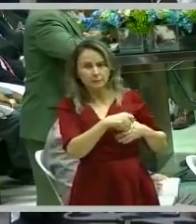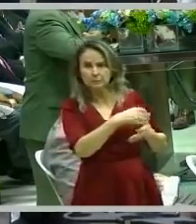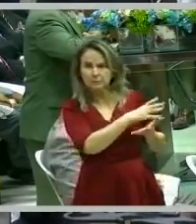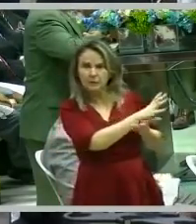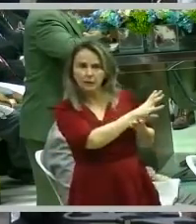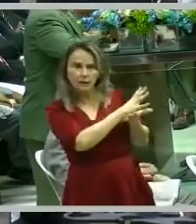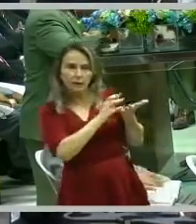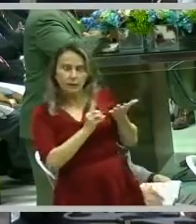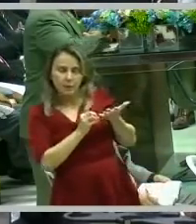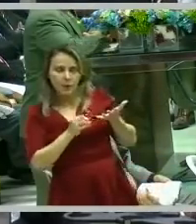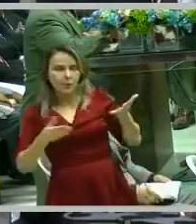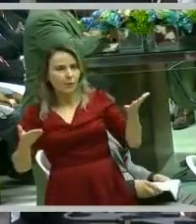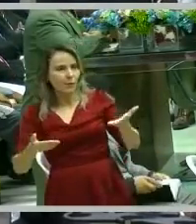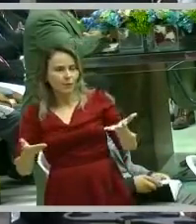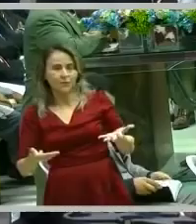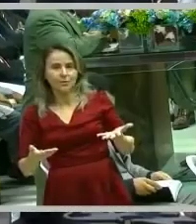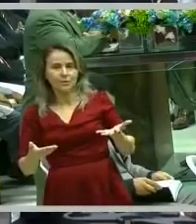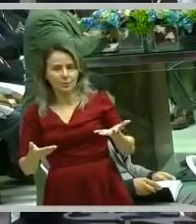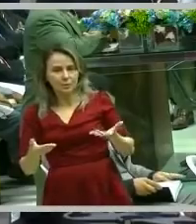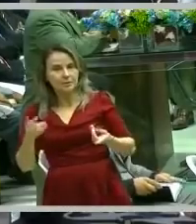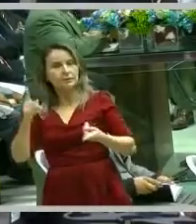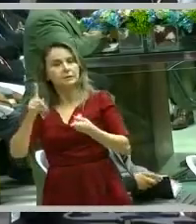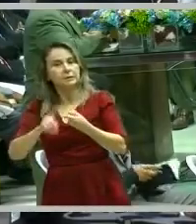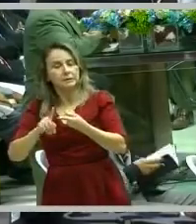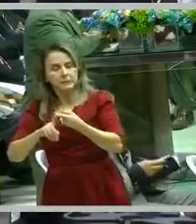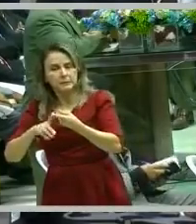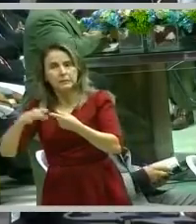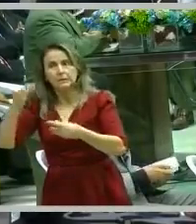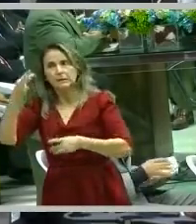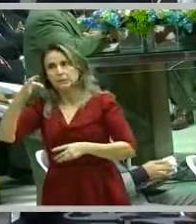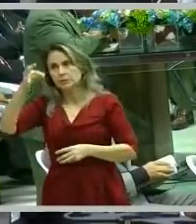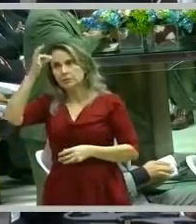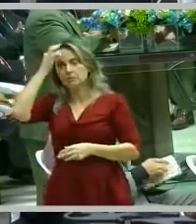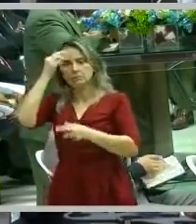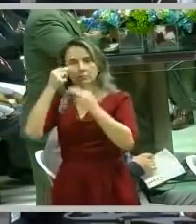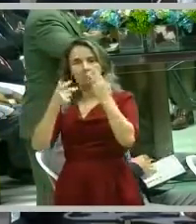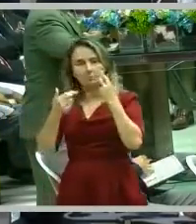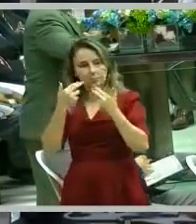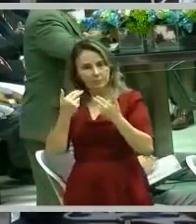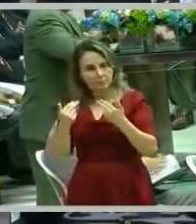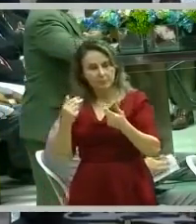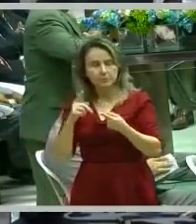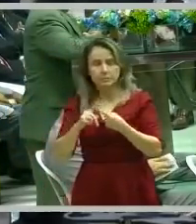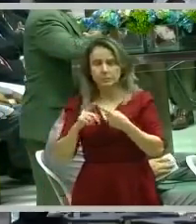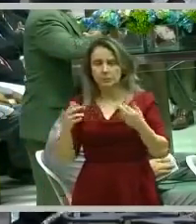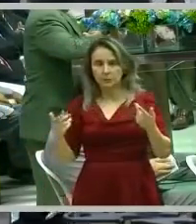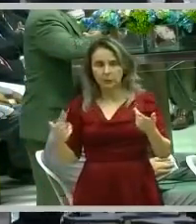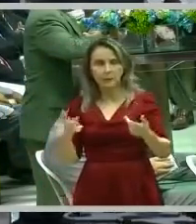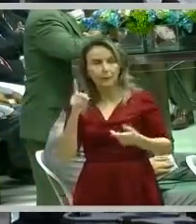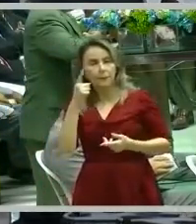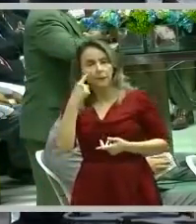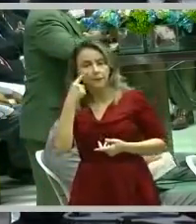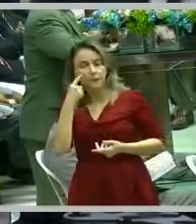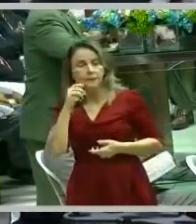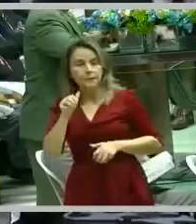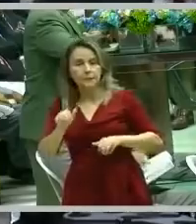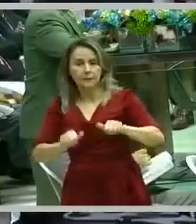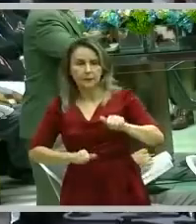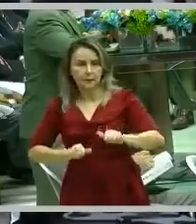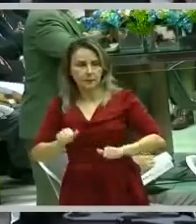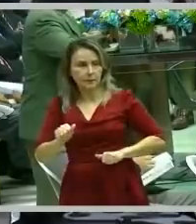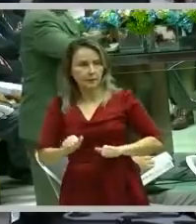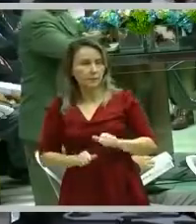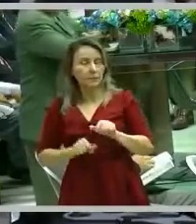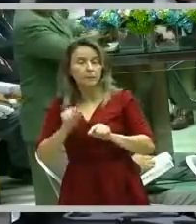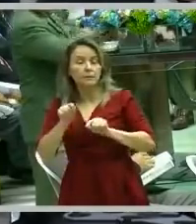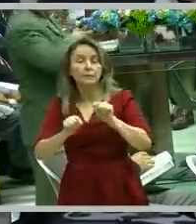como o derramamento do Espírito Santo tem que ser atuado nas nossas vidas. Nós vamos ver isso no livro de Atos. Para quem é essa promessa?